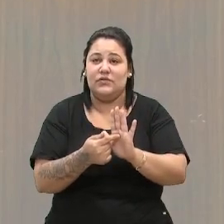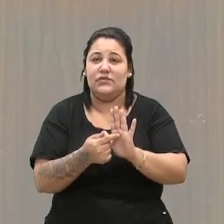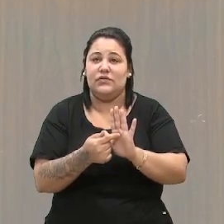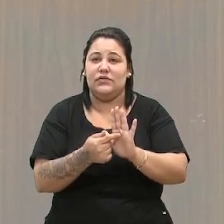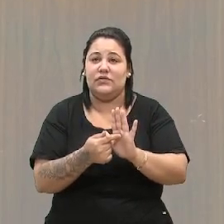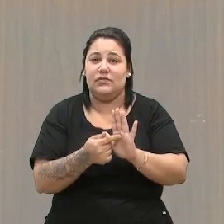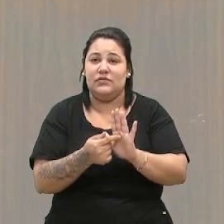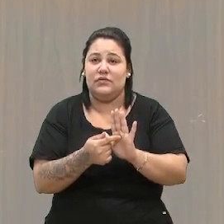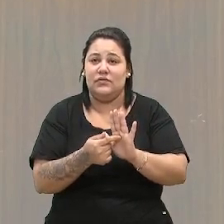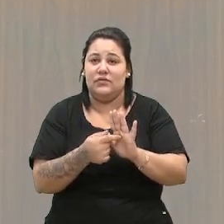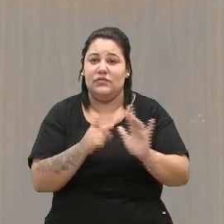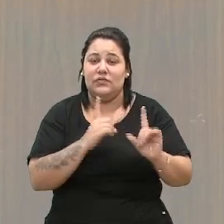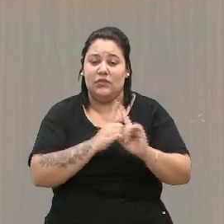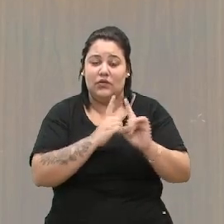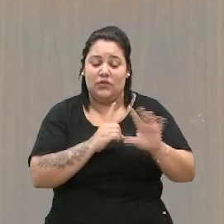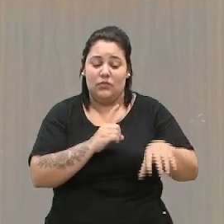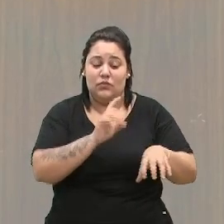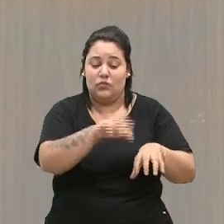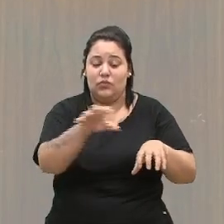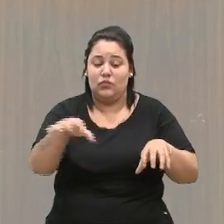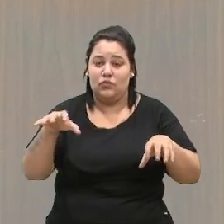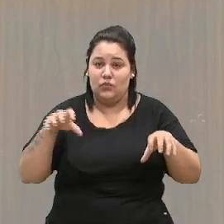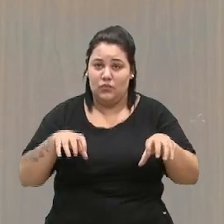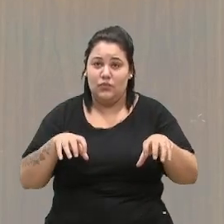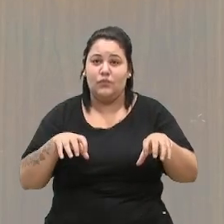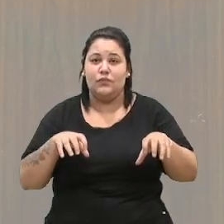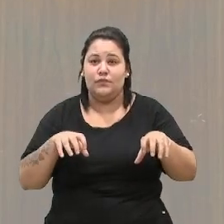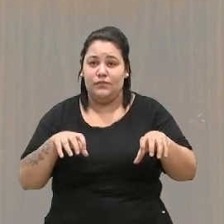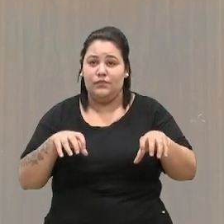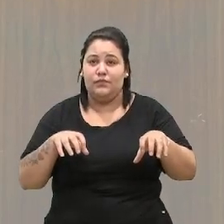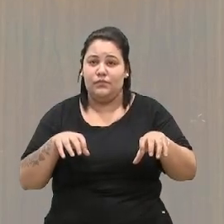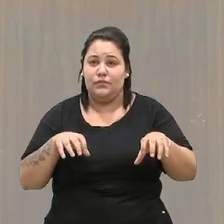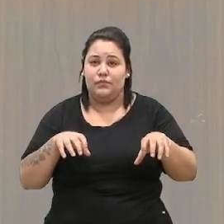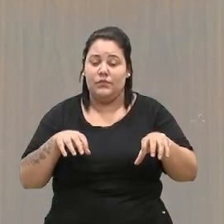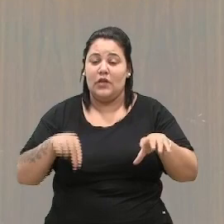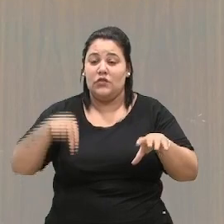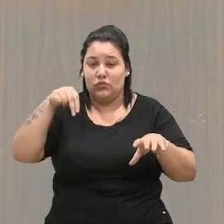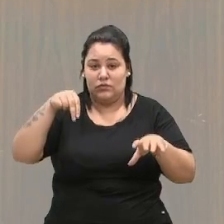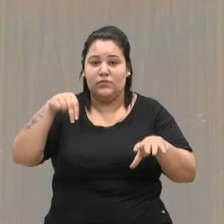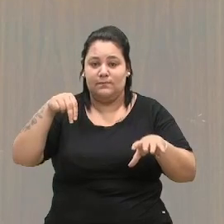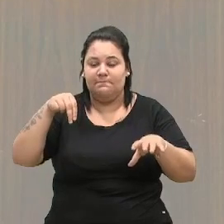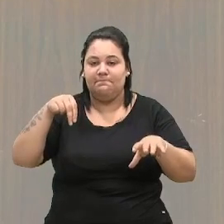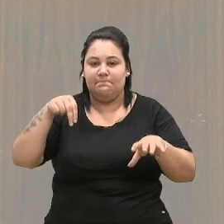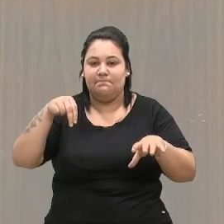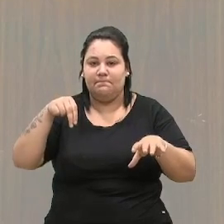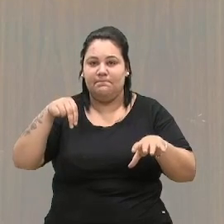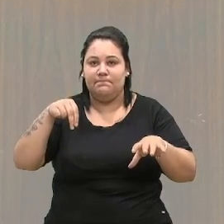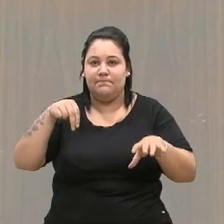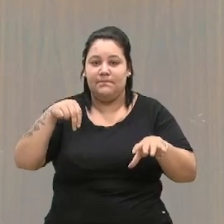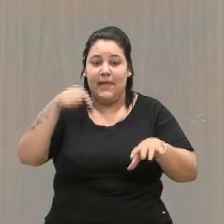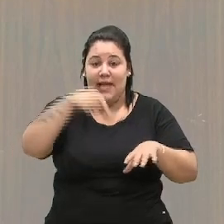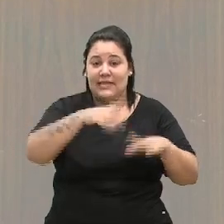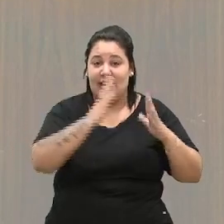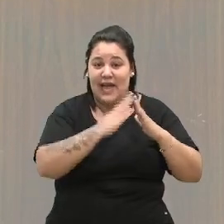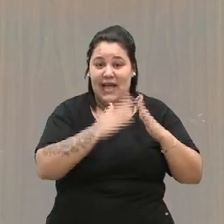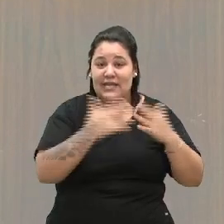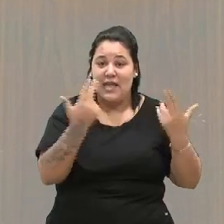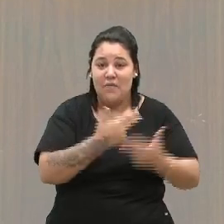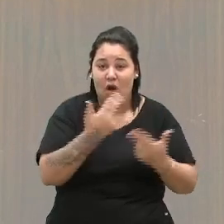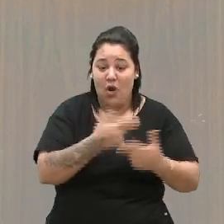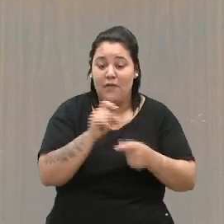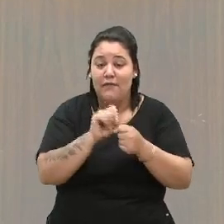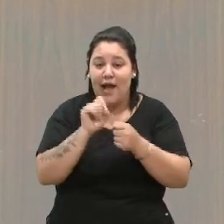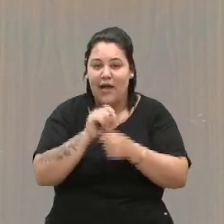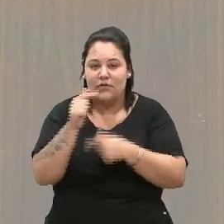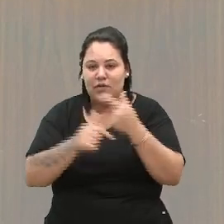diagnóstico territorial da Zona Norte. A Fluência Casa Hip Hop, ela também faz esse trabalho com a